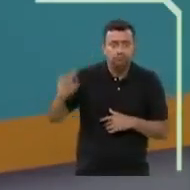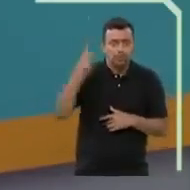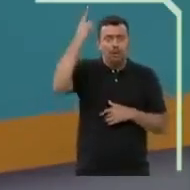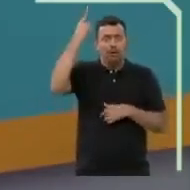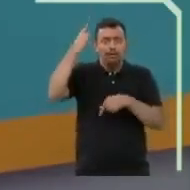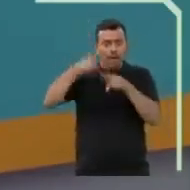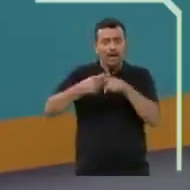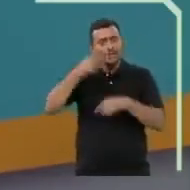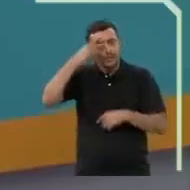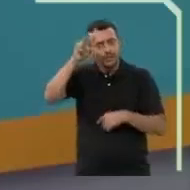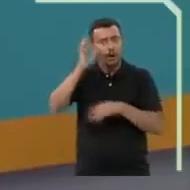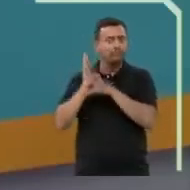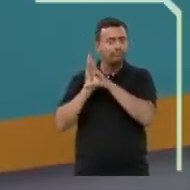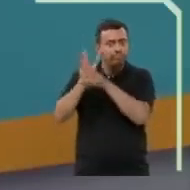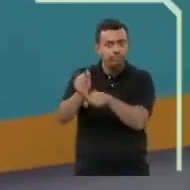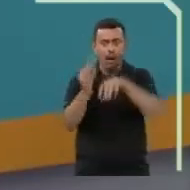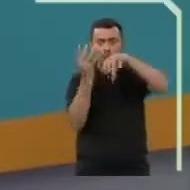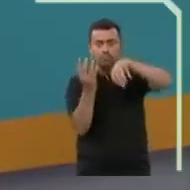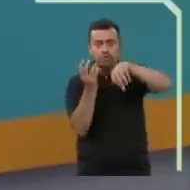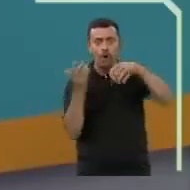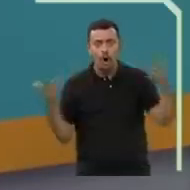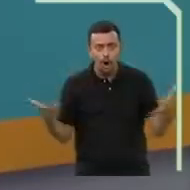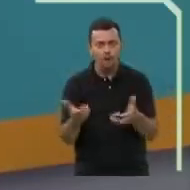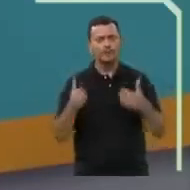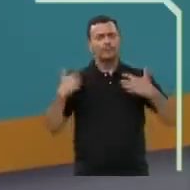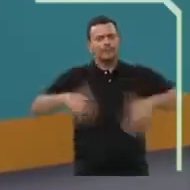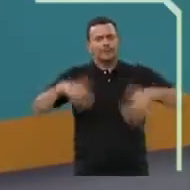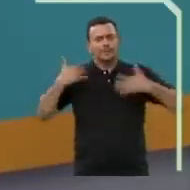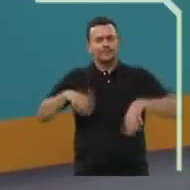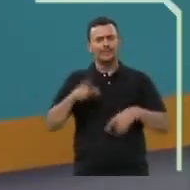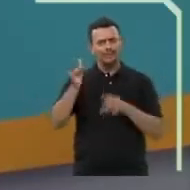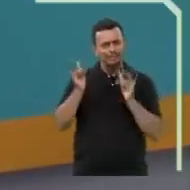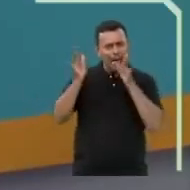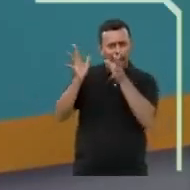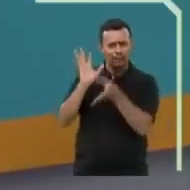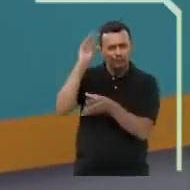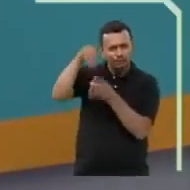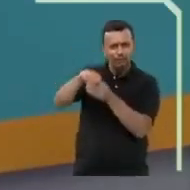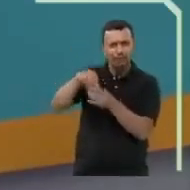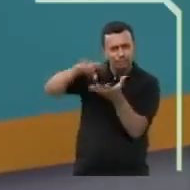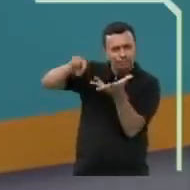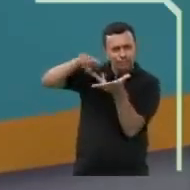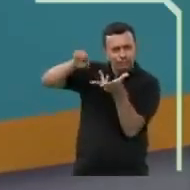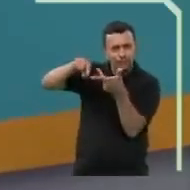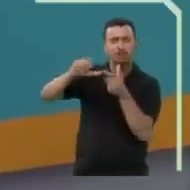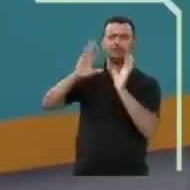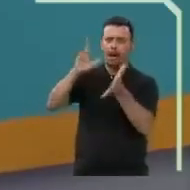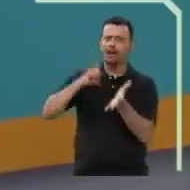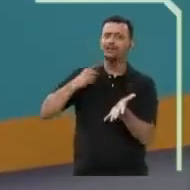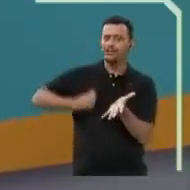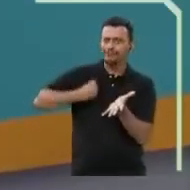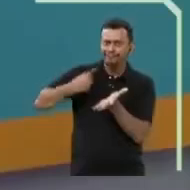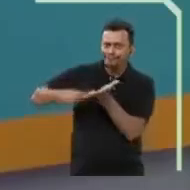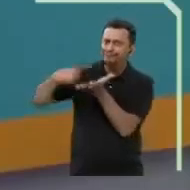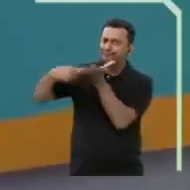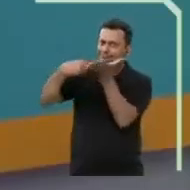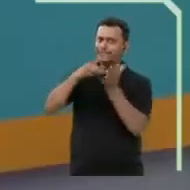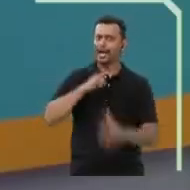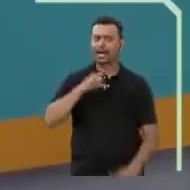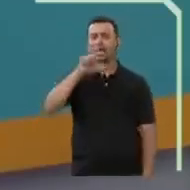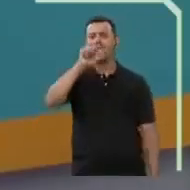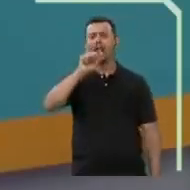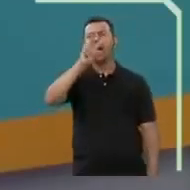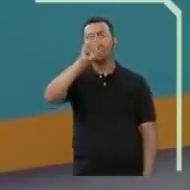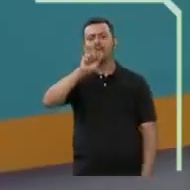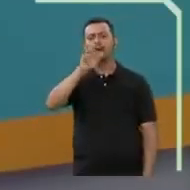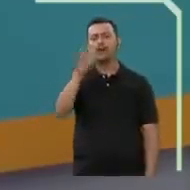me parece, né, as maiorias do Congresso Nacional, no Senado e na Câmara, estão envolvidas na tal Lava Jato e em